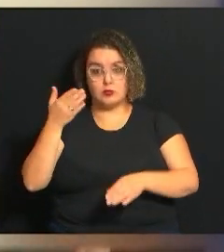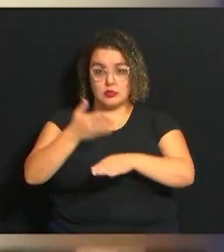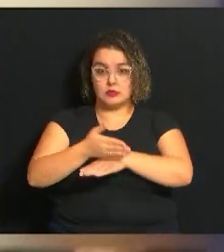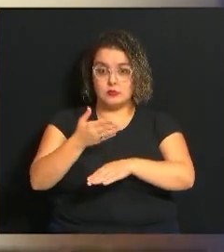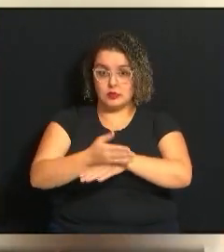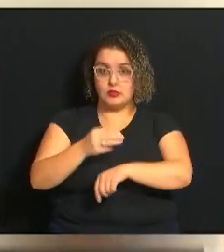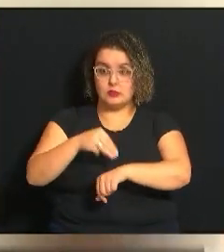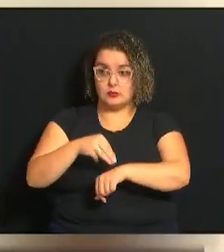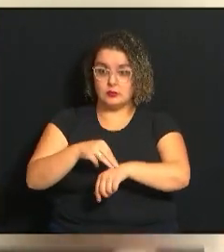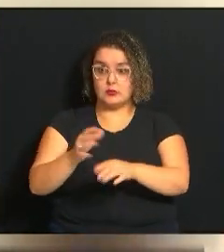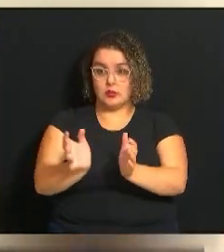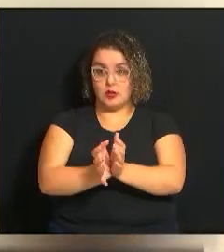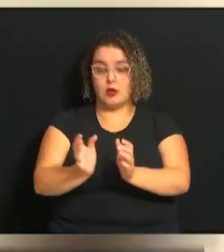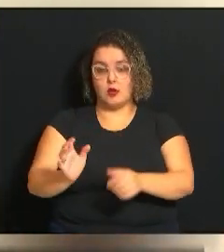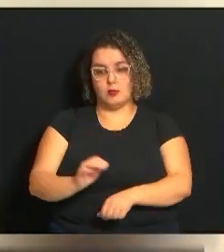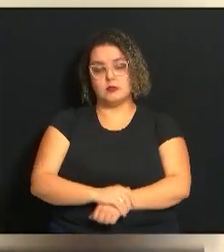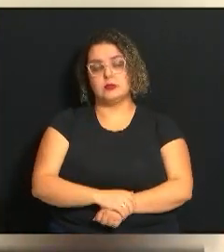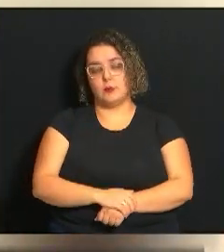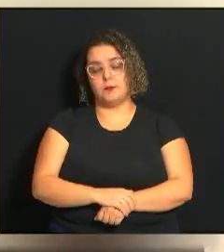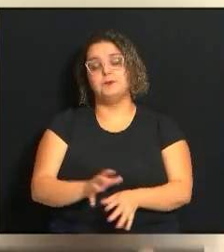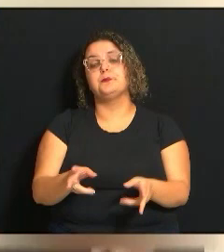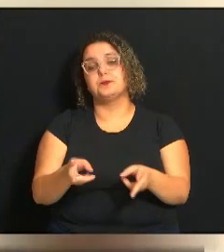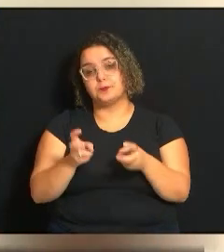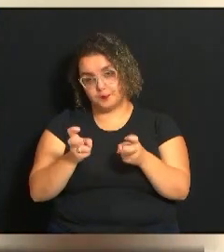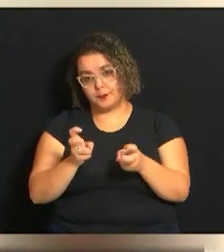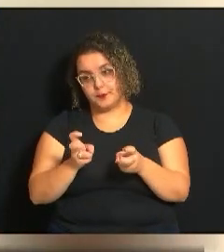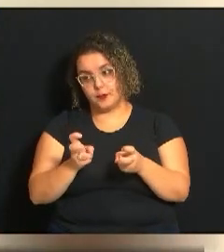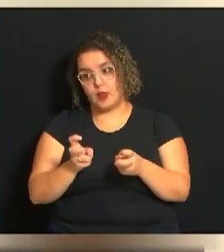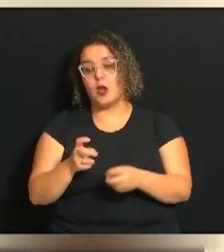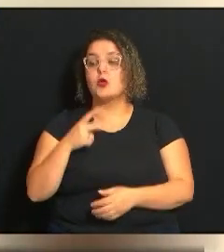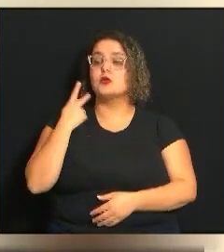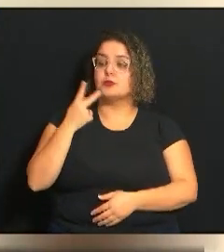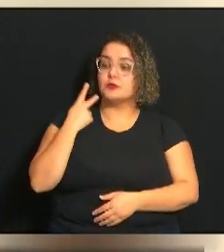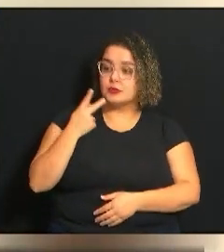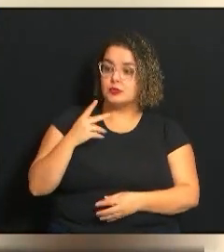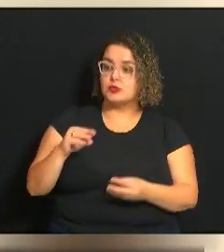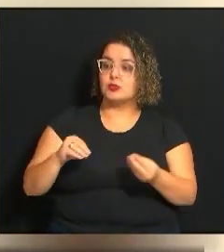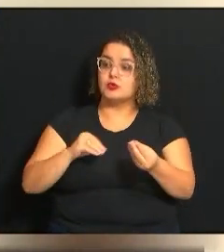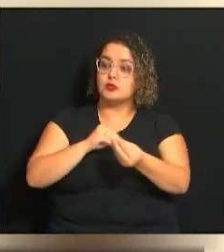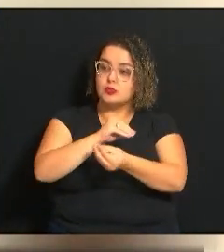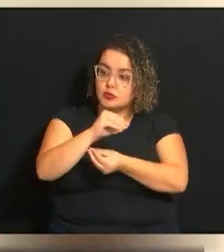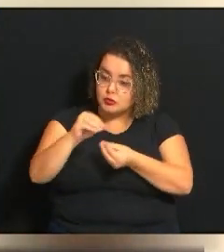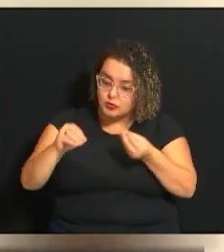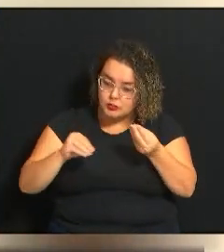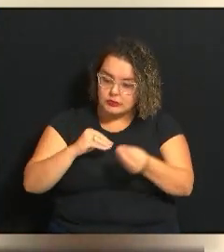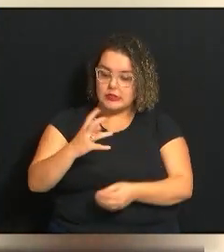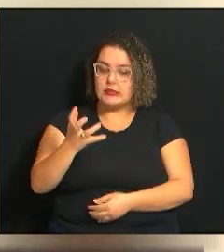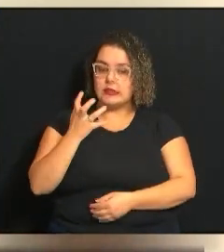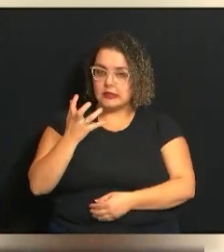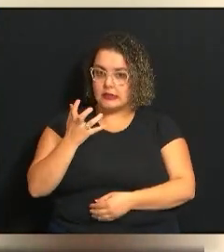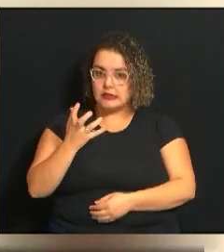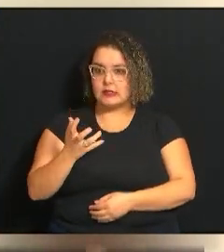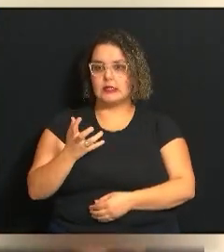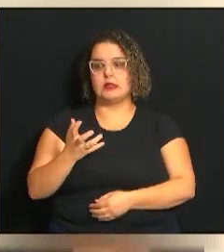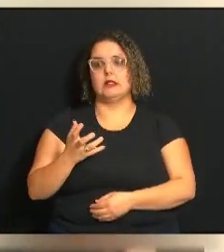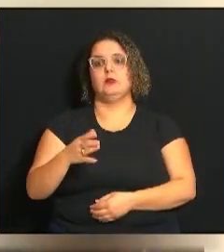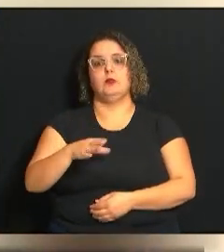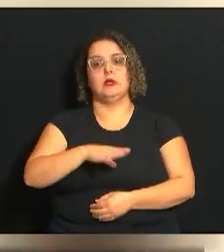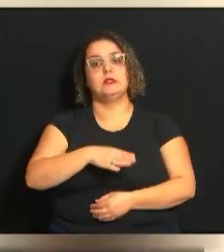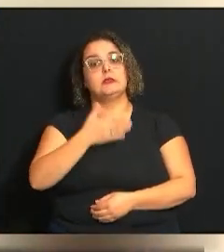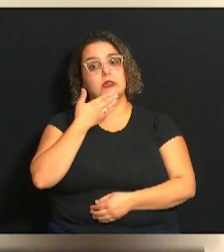da comissão. Percebe-se que os vereadores estão realmente envolvidos, ou seja, querem realmente uma cidade